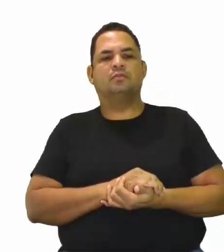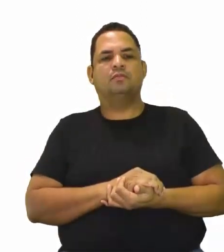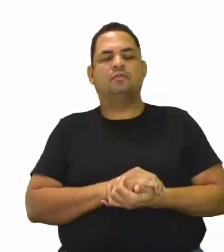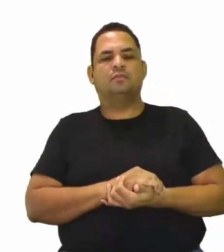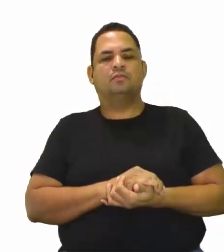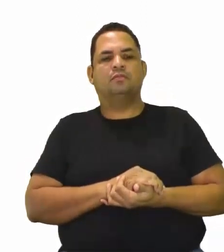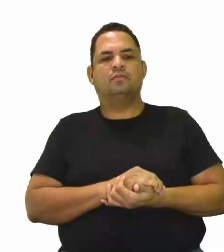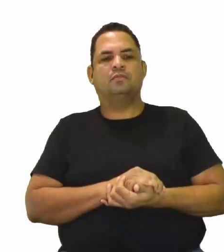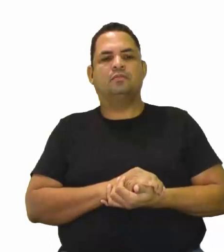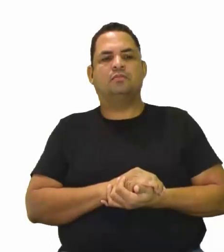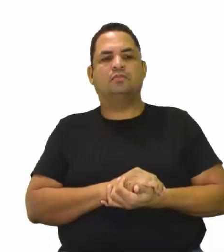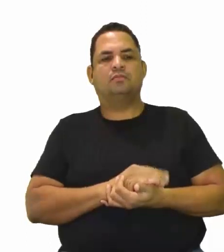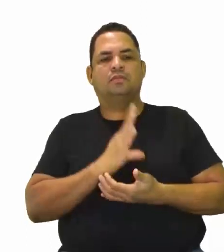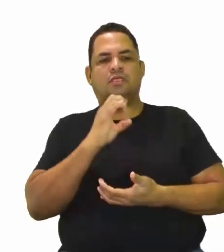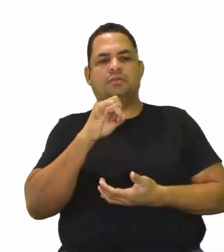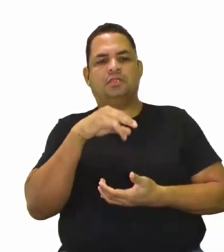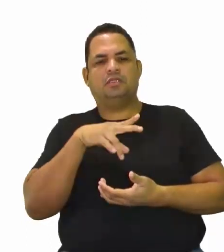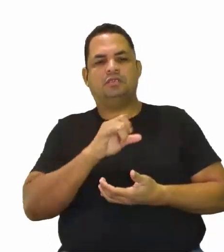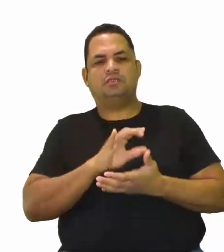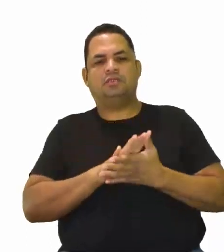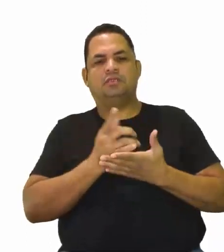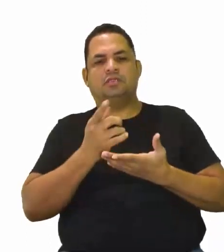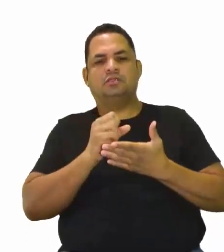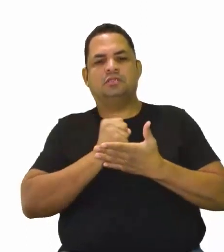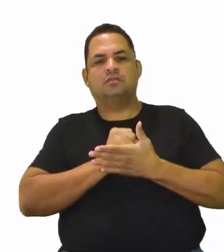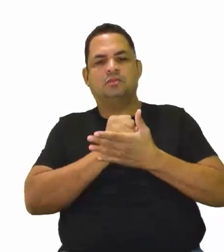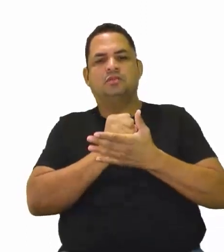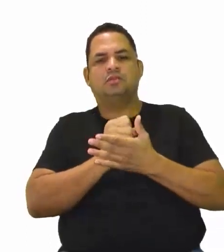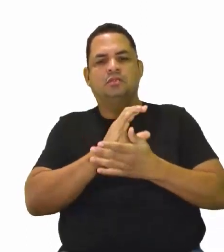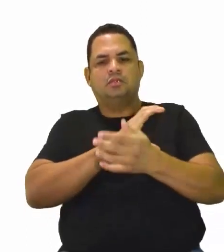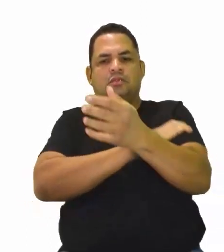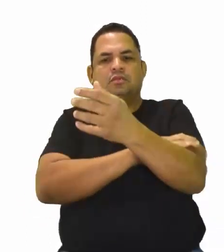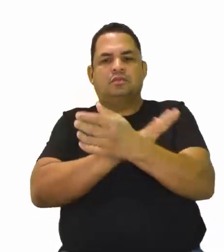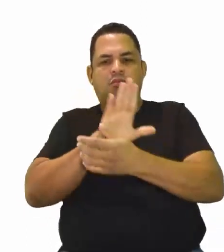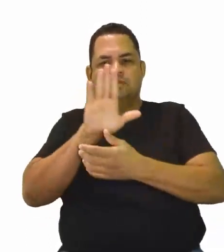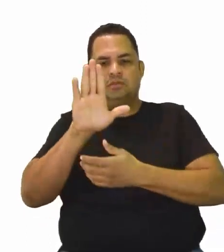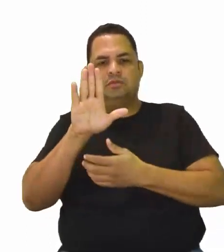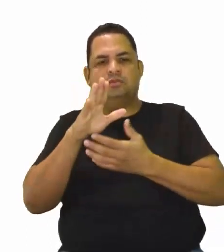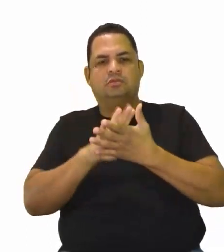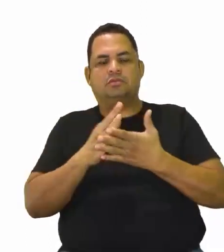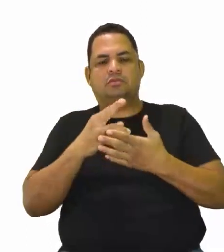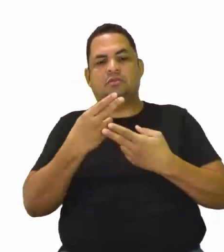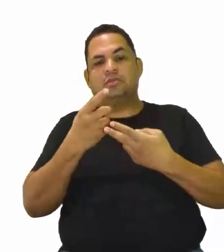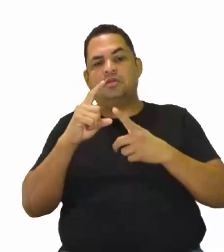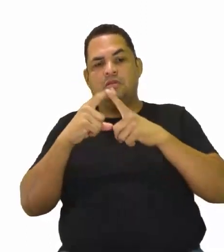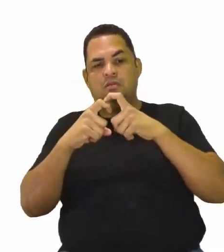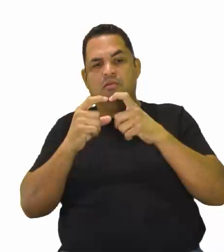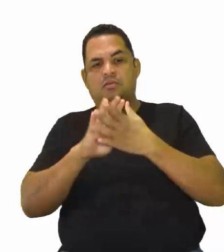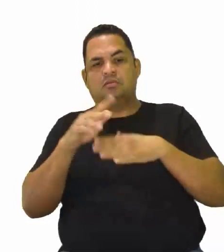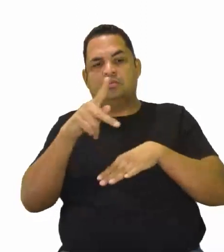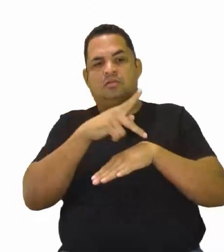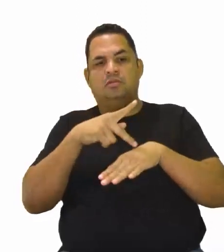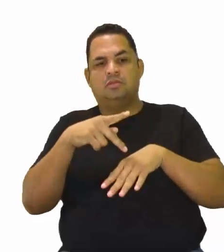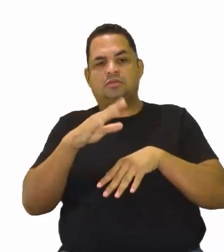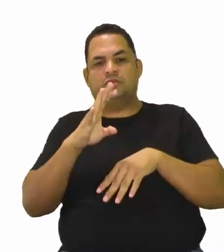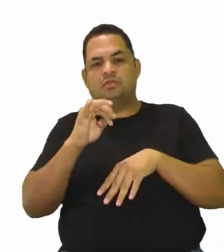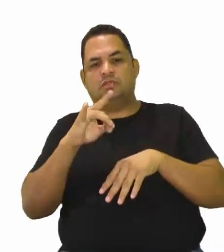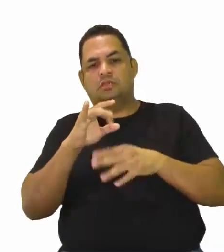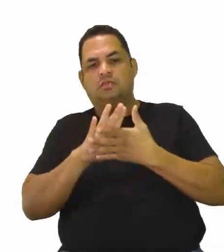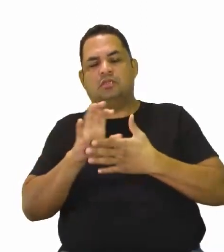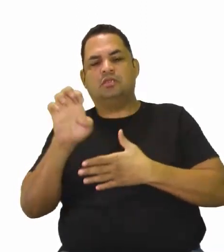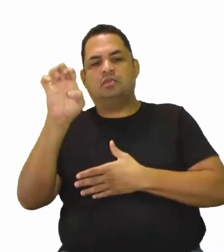Getúlio Vargas. Criminalizar aqueles que apoiavam o nazismo, o fascismo e os países totalitários da Europa? Seria esse o papel do